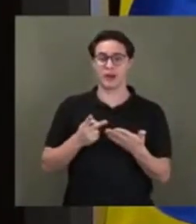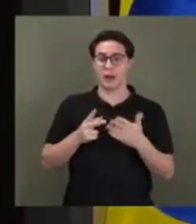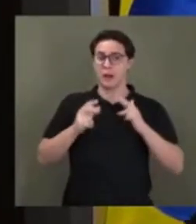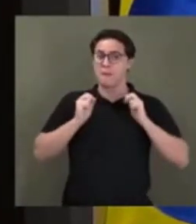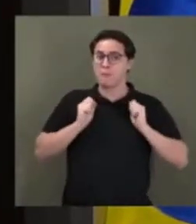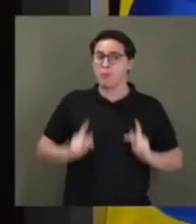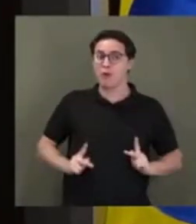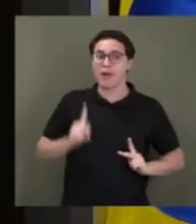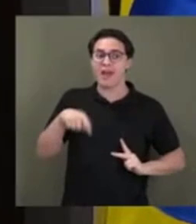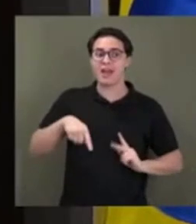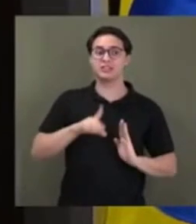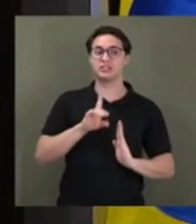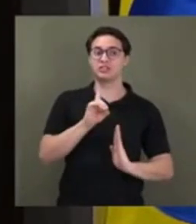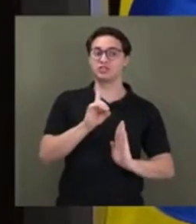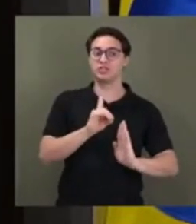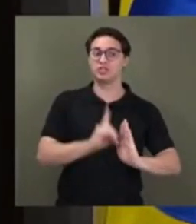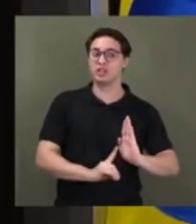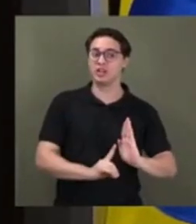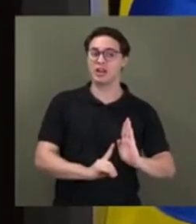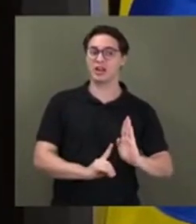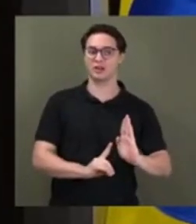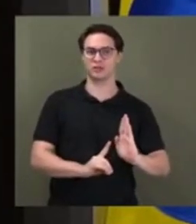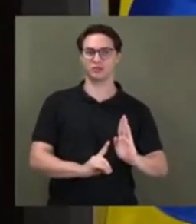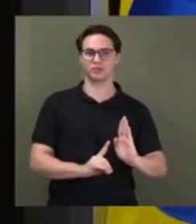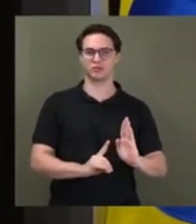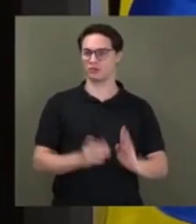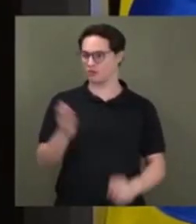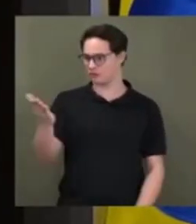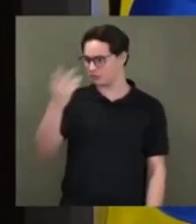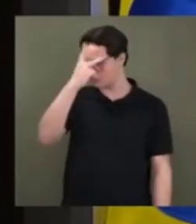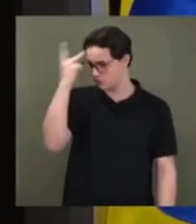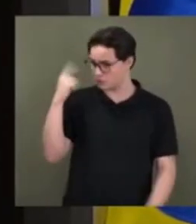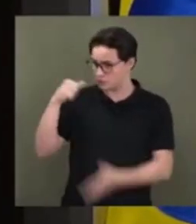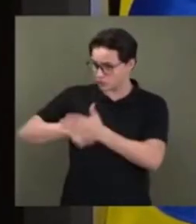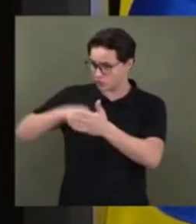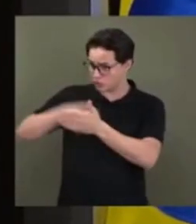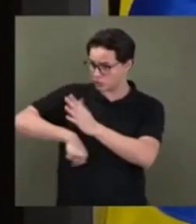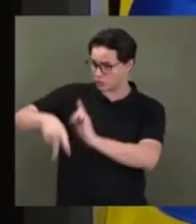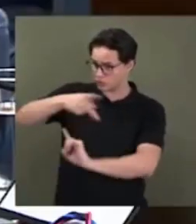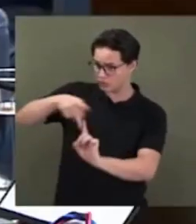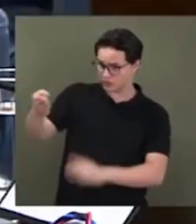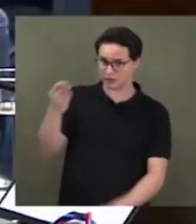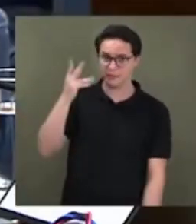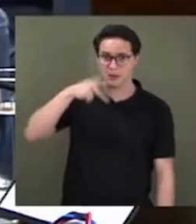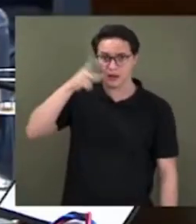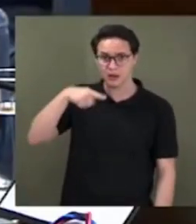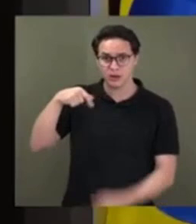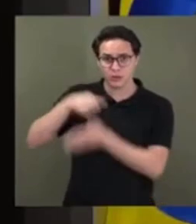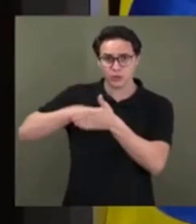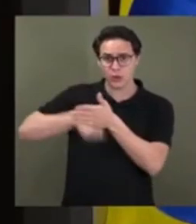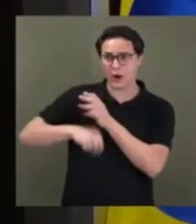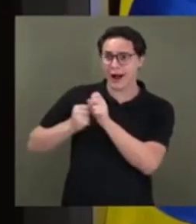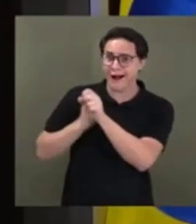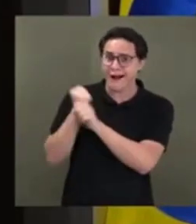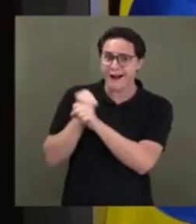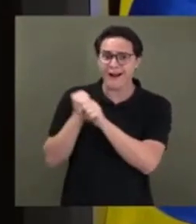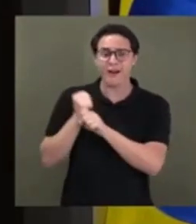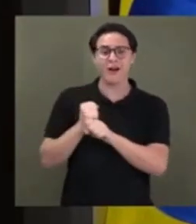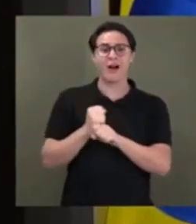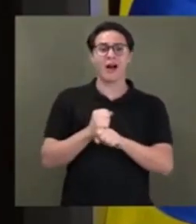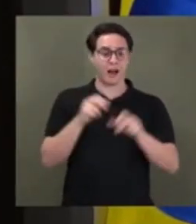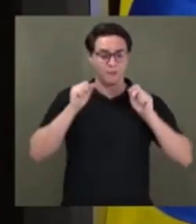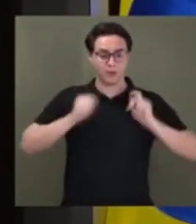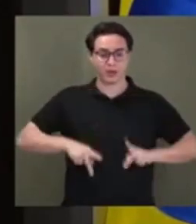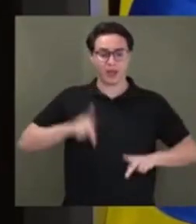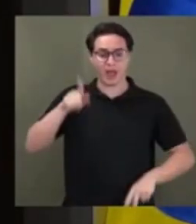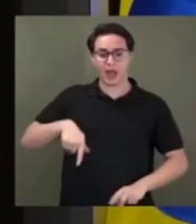um direito. Aqui um dos grandes lutadores da Previdência brasileira, o senador Paim. A aposentadoria é um direito